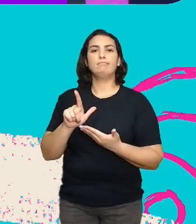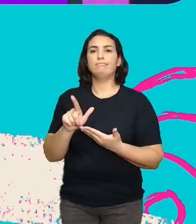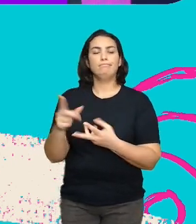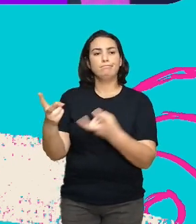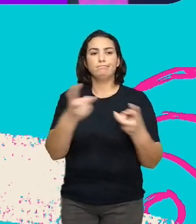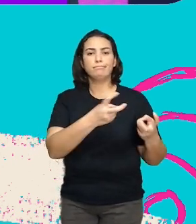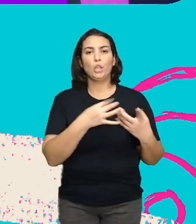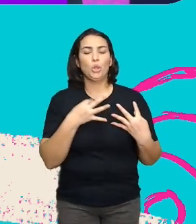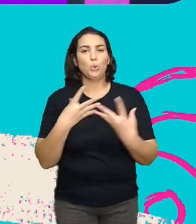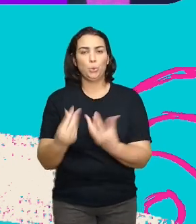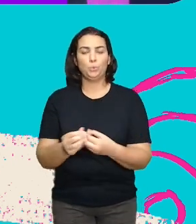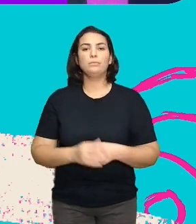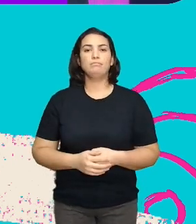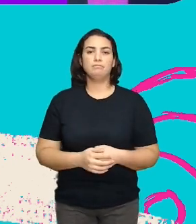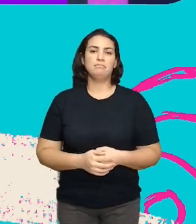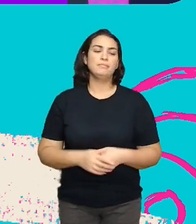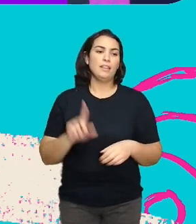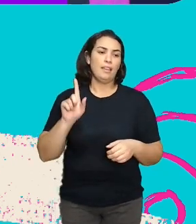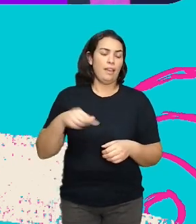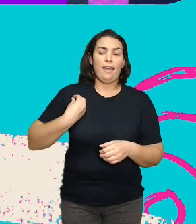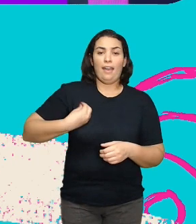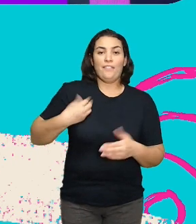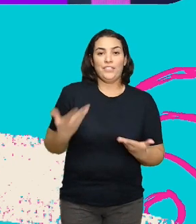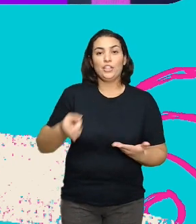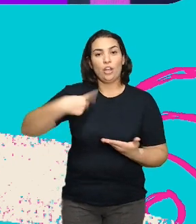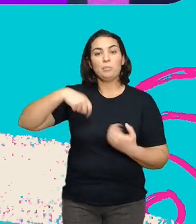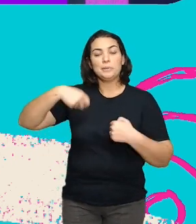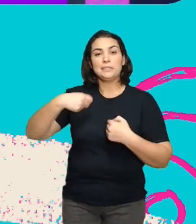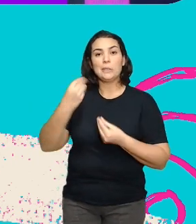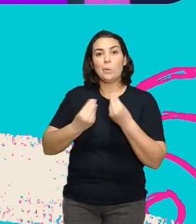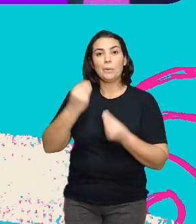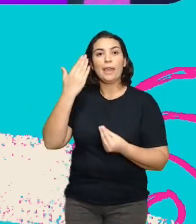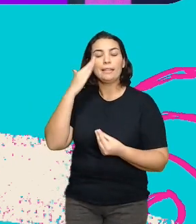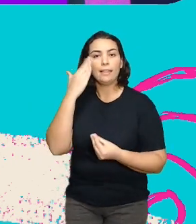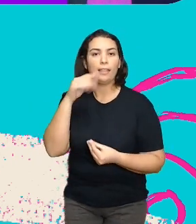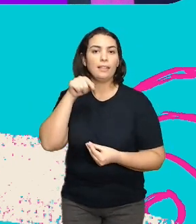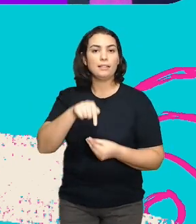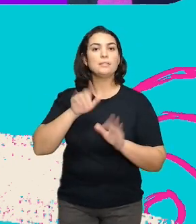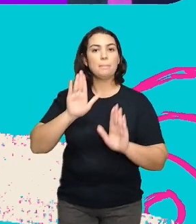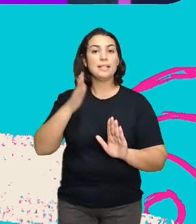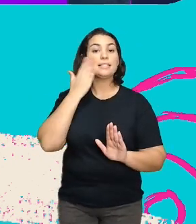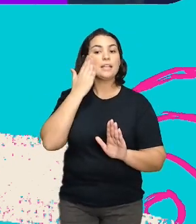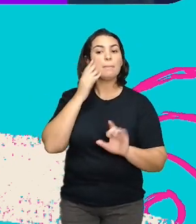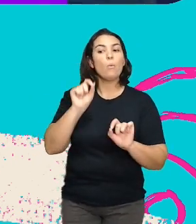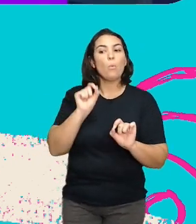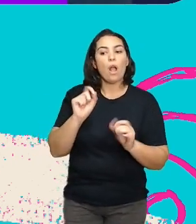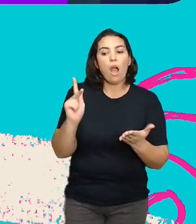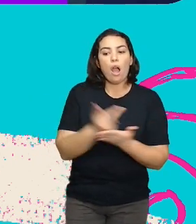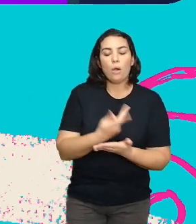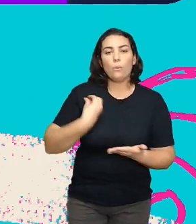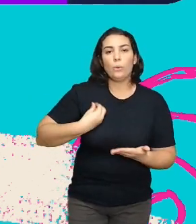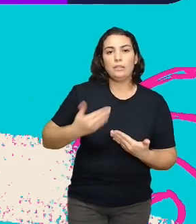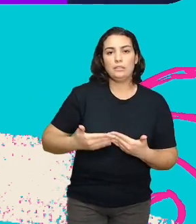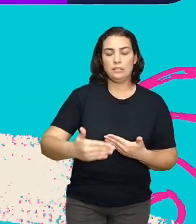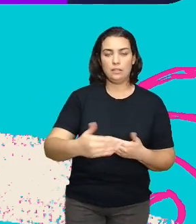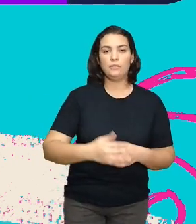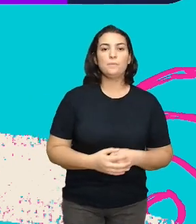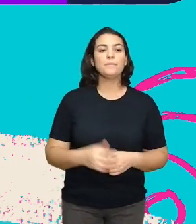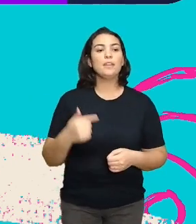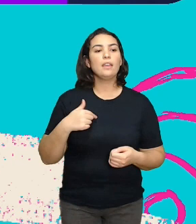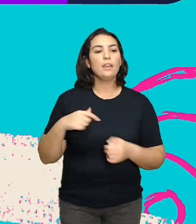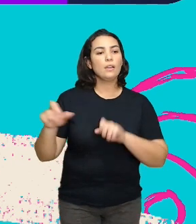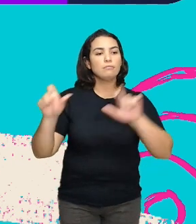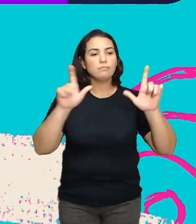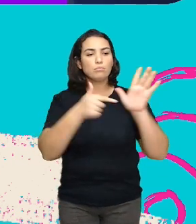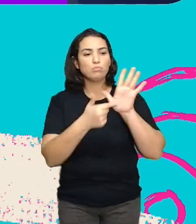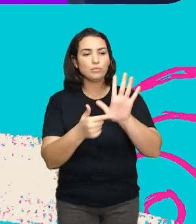faz parte da gente entender isso, mas estar ciente do que está acontecendo. E aqui eu trouxe a evolução um pouquinho, só para